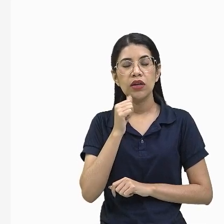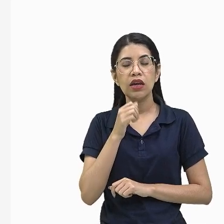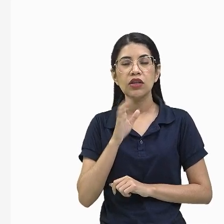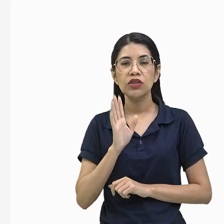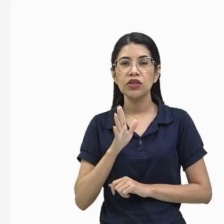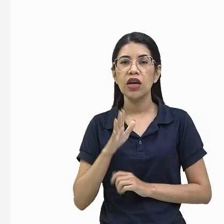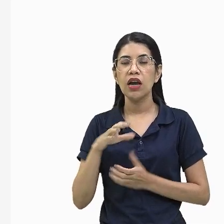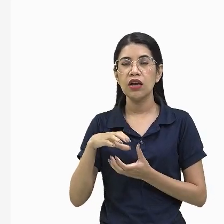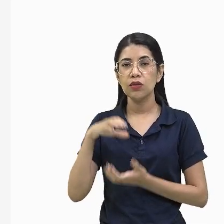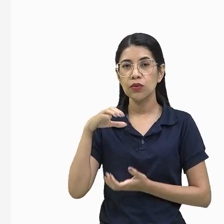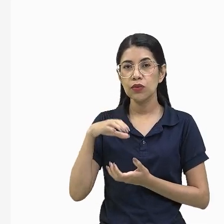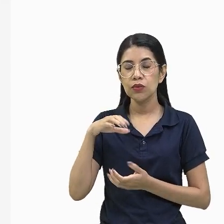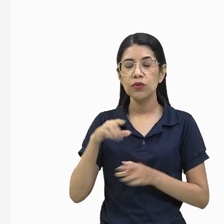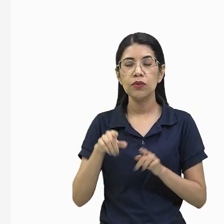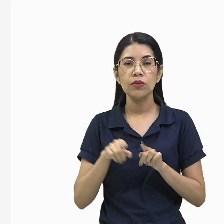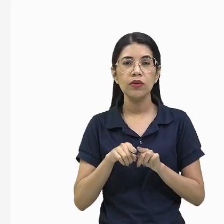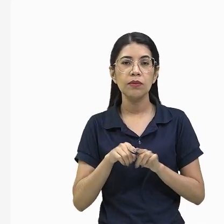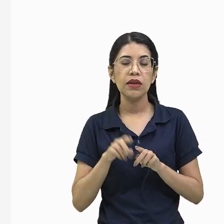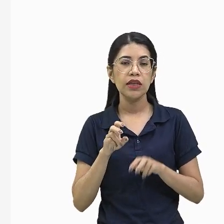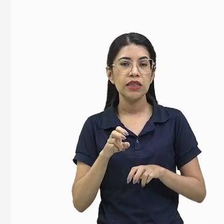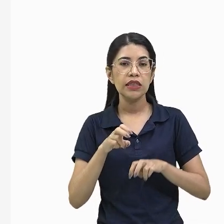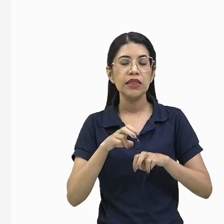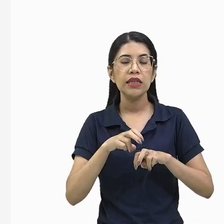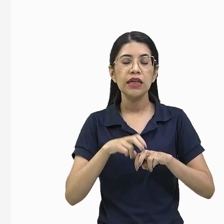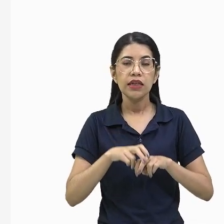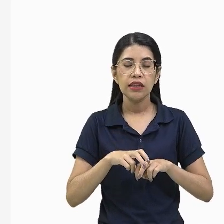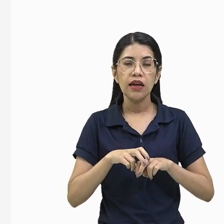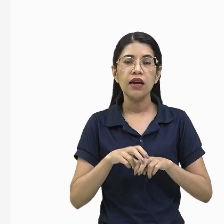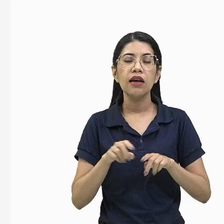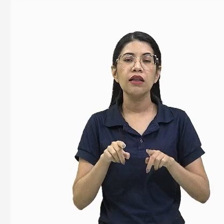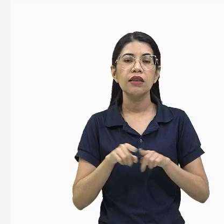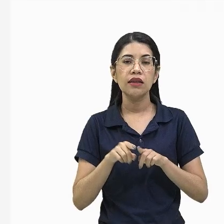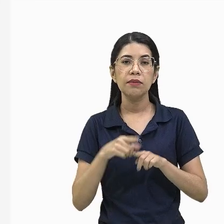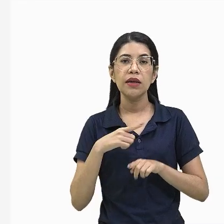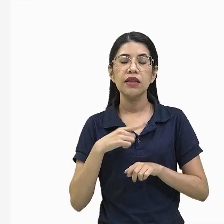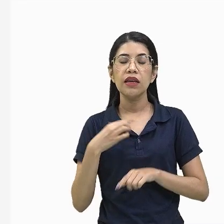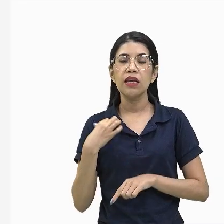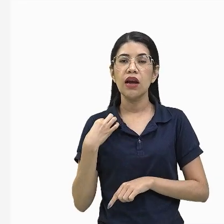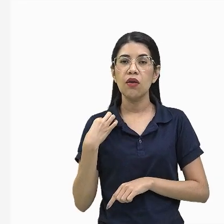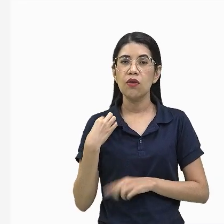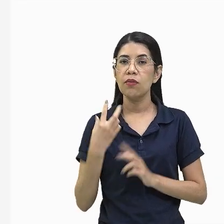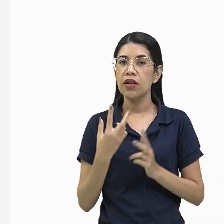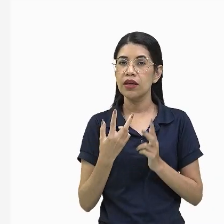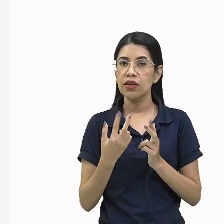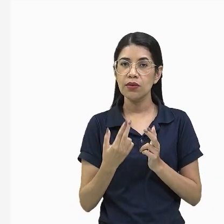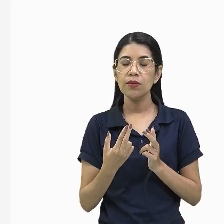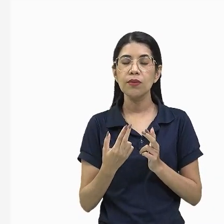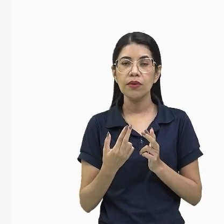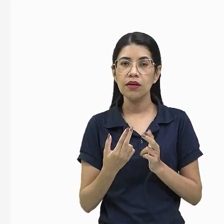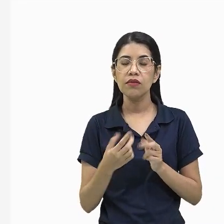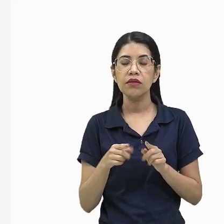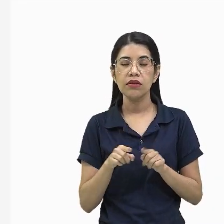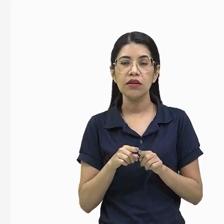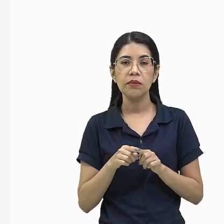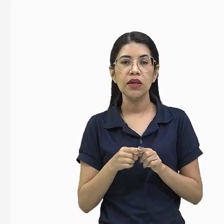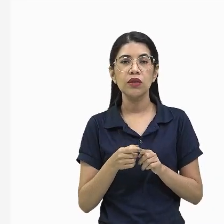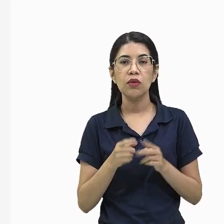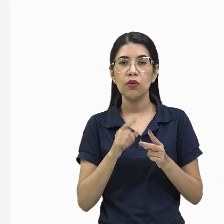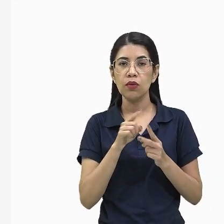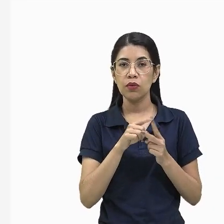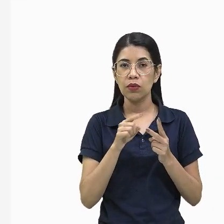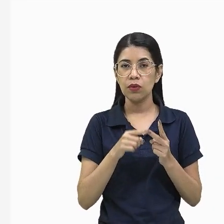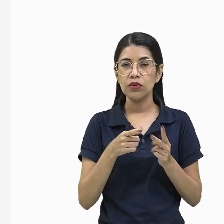certo? Observem que ela também está sentada. Ela também traz as roupas semelhantes, ou seja, roupas iguais aos outros dois